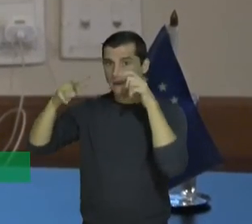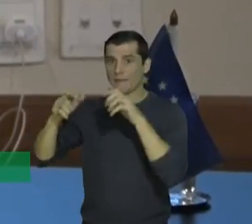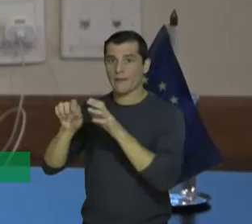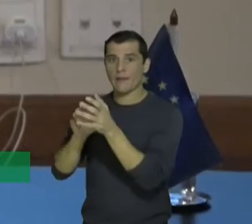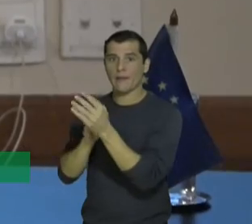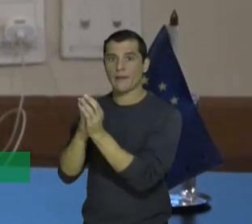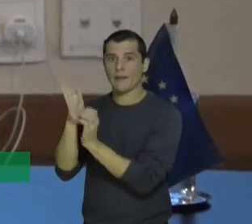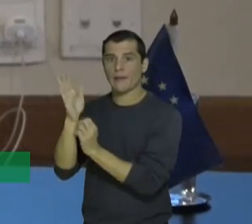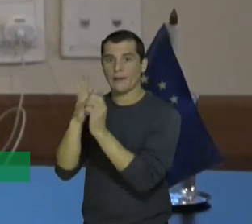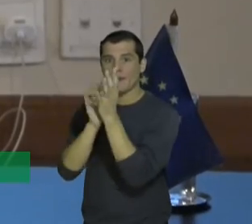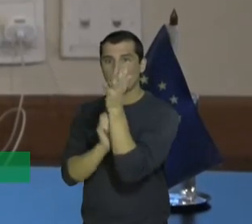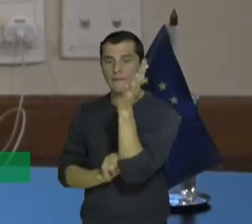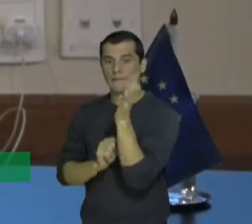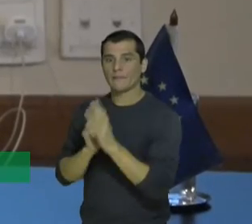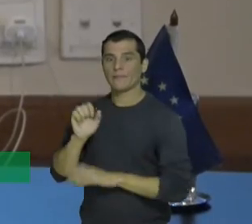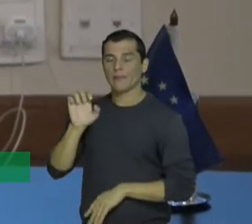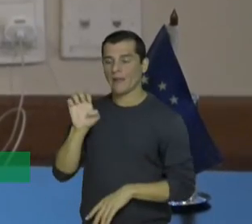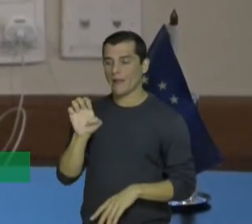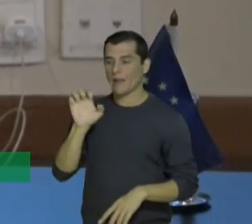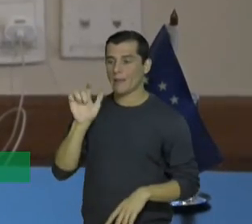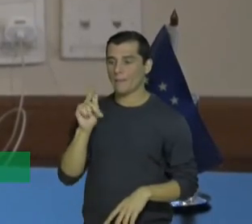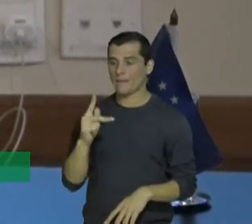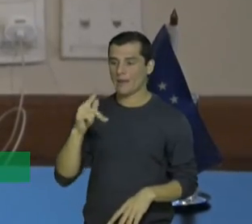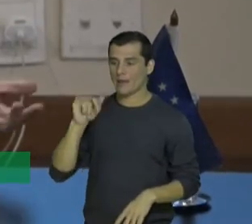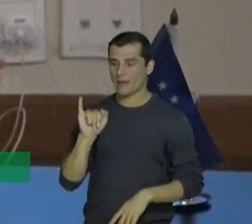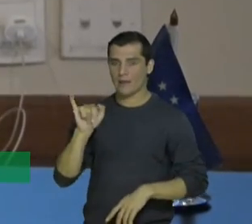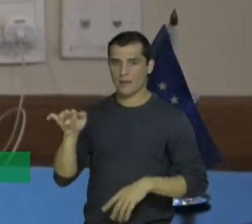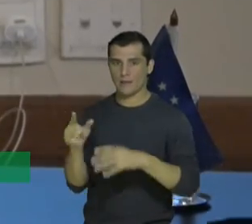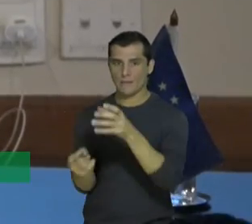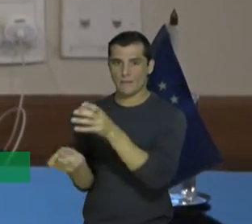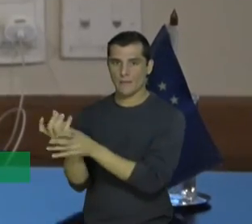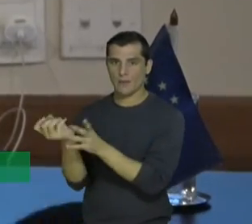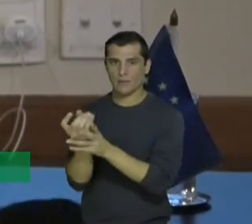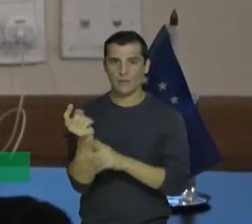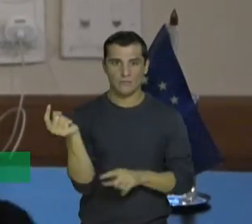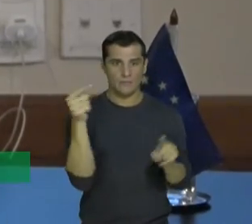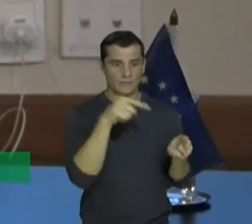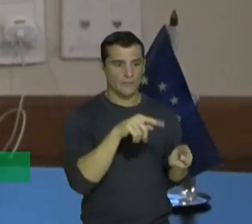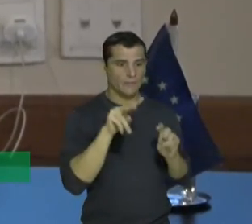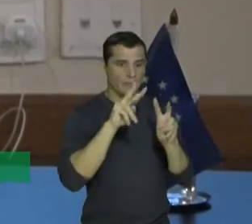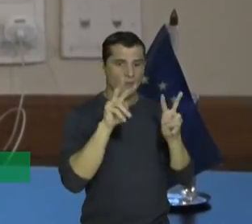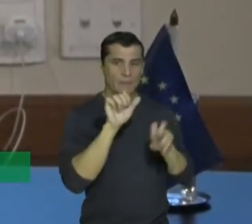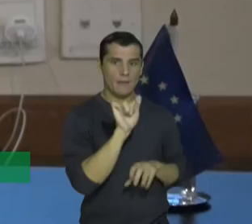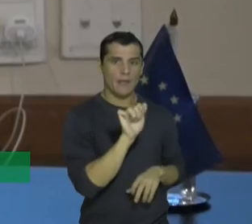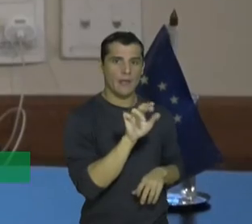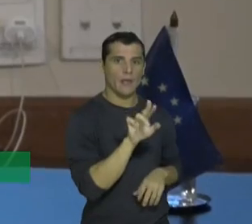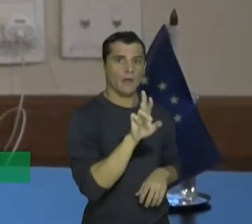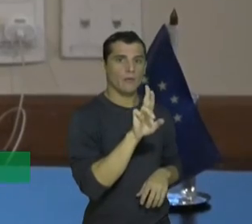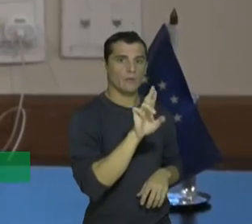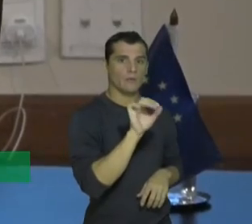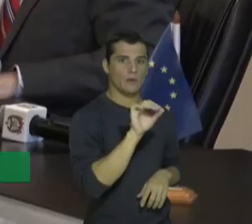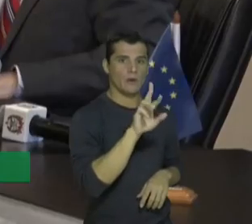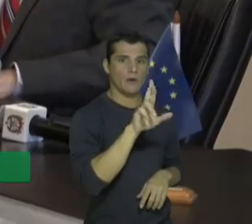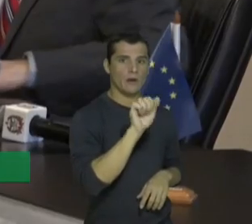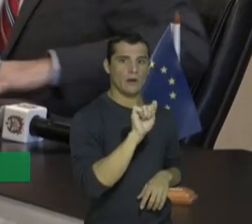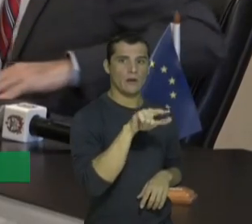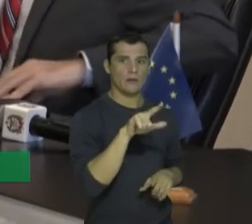divo apresentasse falasse sobre a Aurora e depois o André falará sobre a as empresas